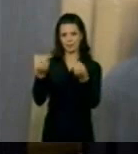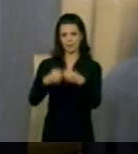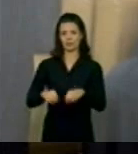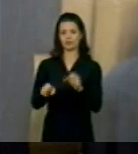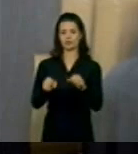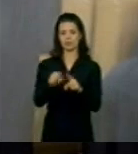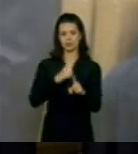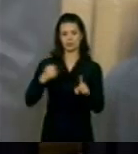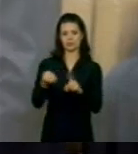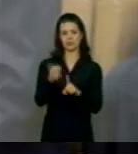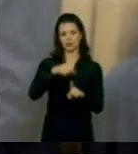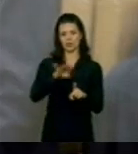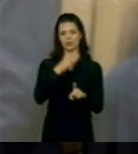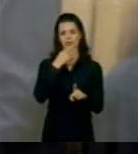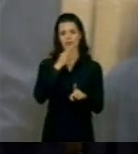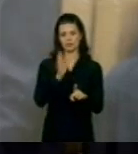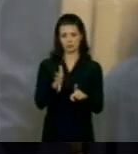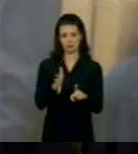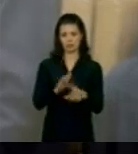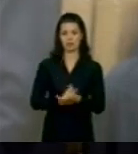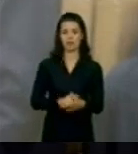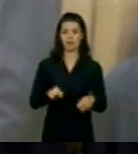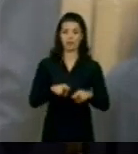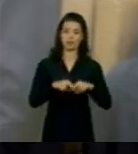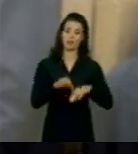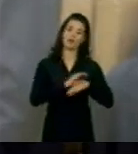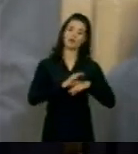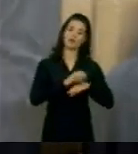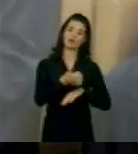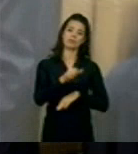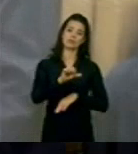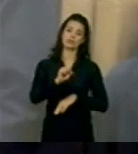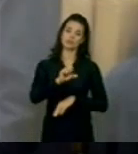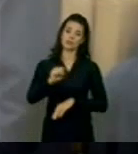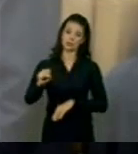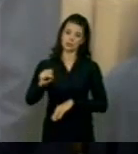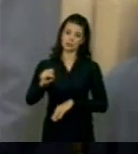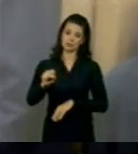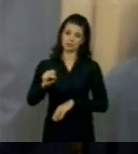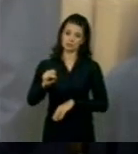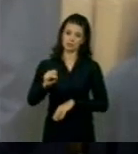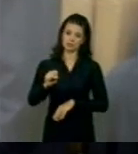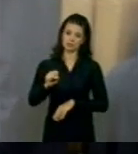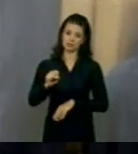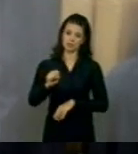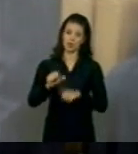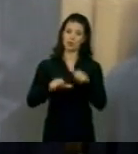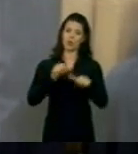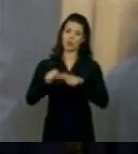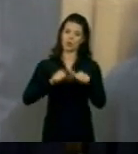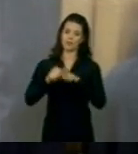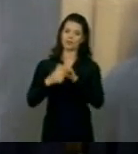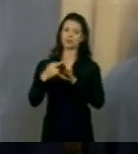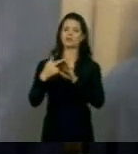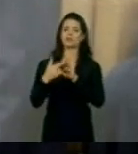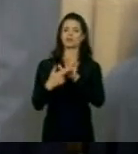conhecemos. É justamente por isso que a Constituição de 1988, especialmente com a alteração normativa realizada